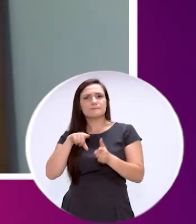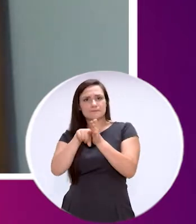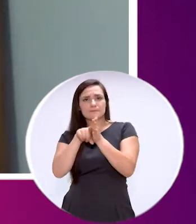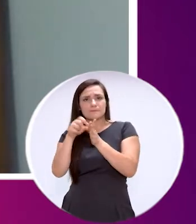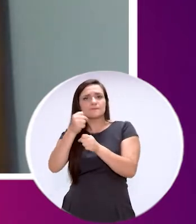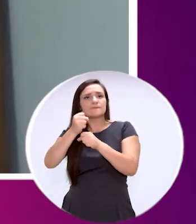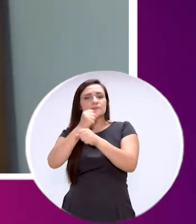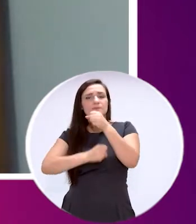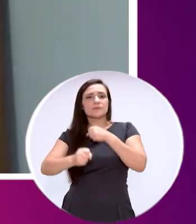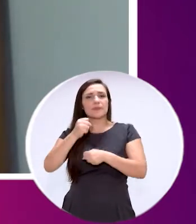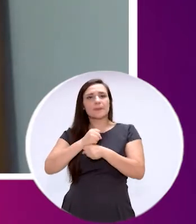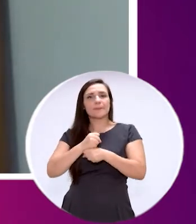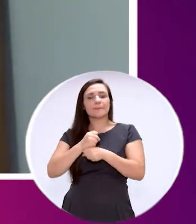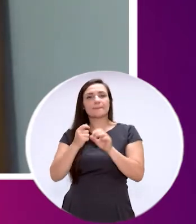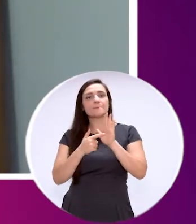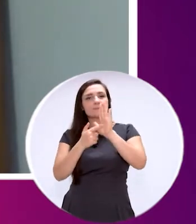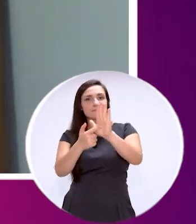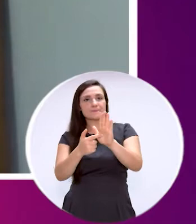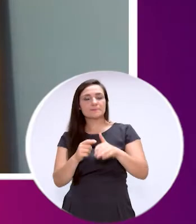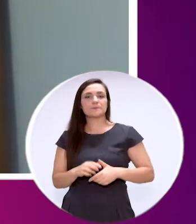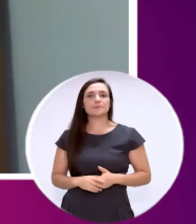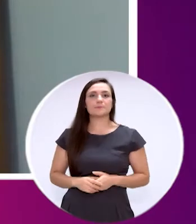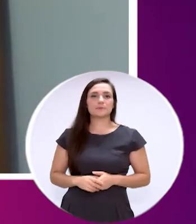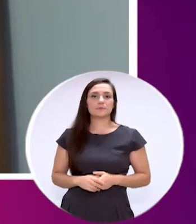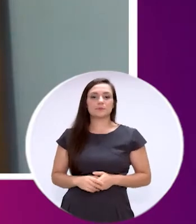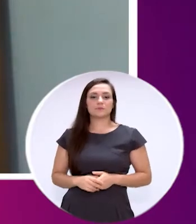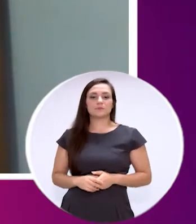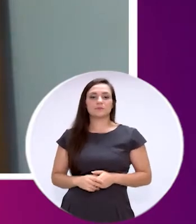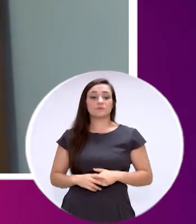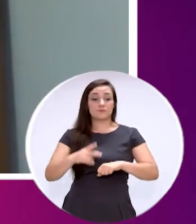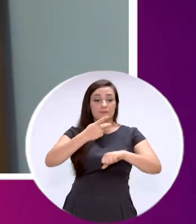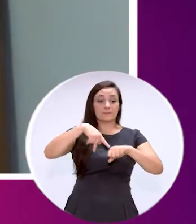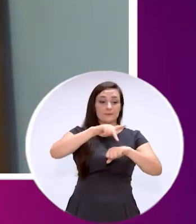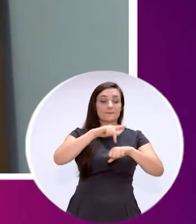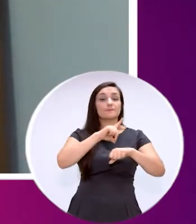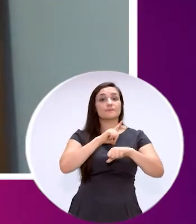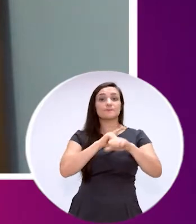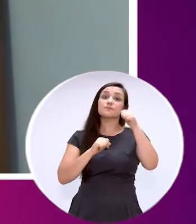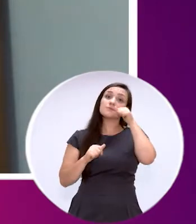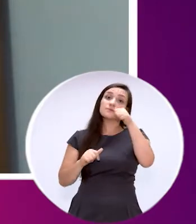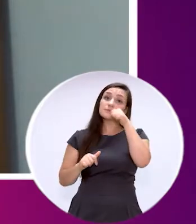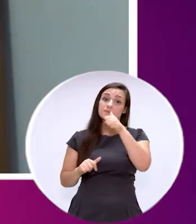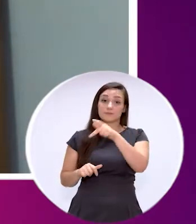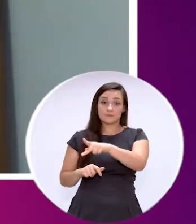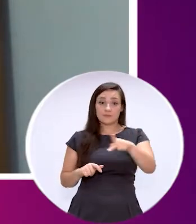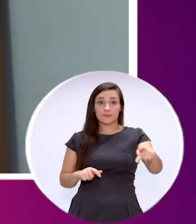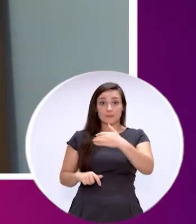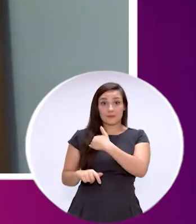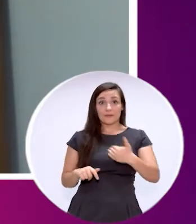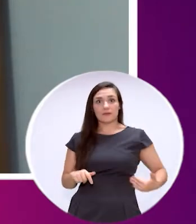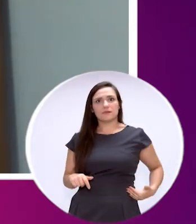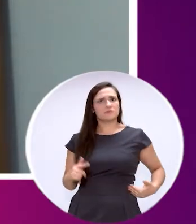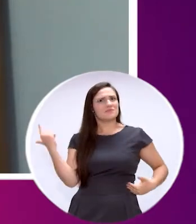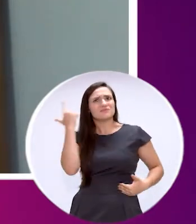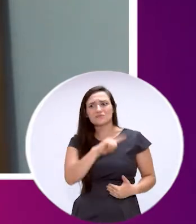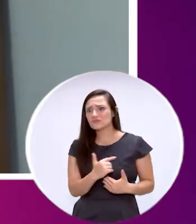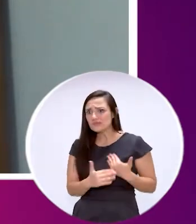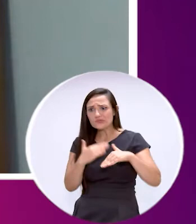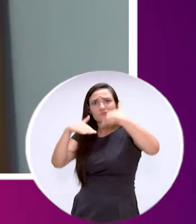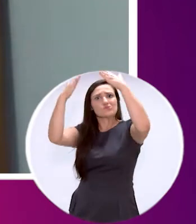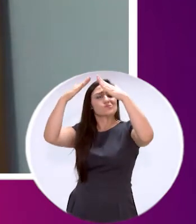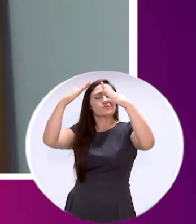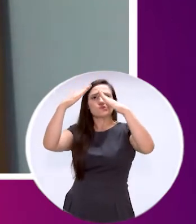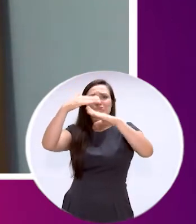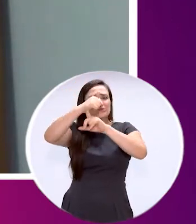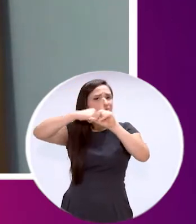ano passado, que os países que são governados por mulheres no executivo têm um avanço muito grande na área de desenvolvimento